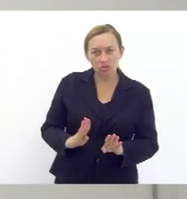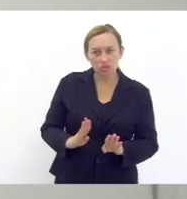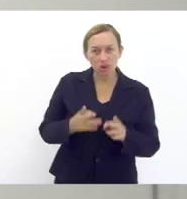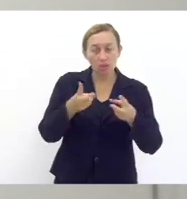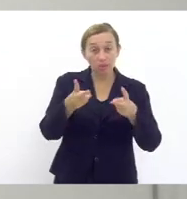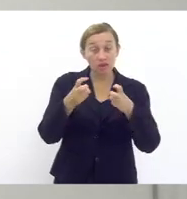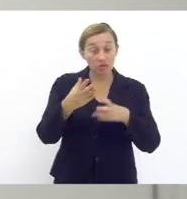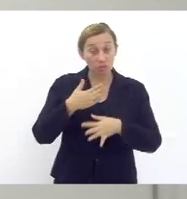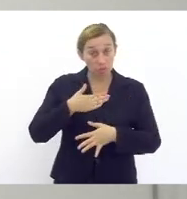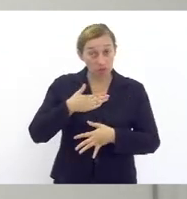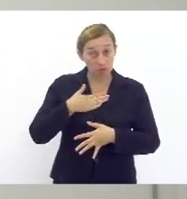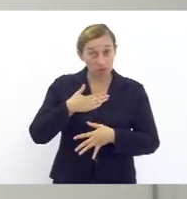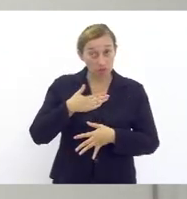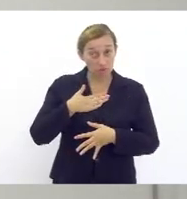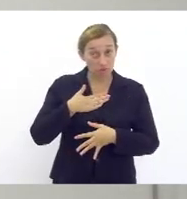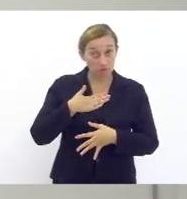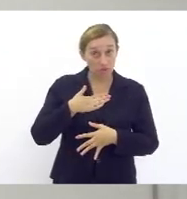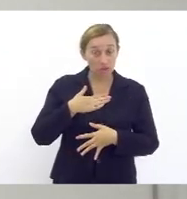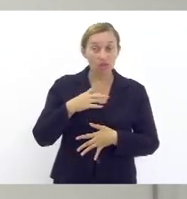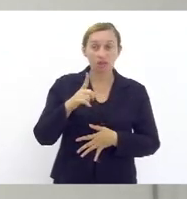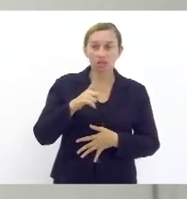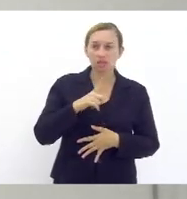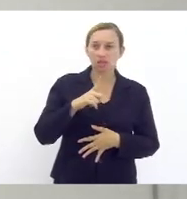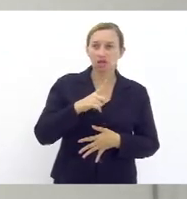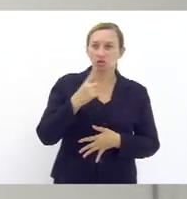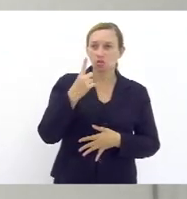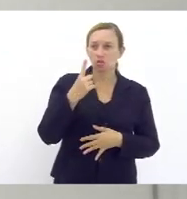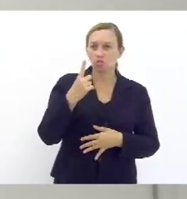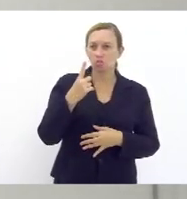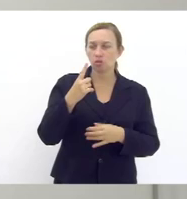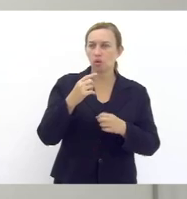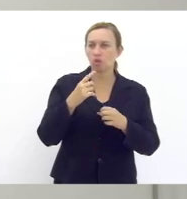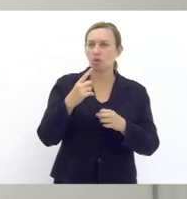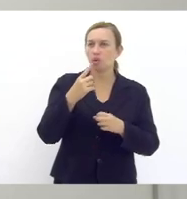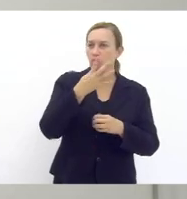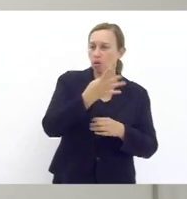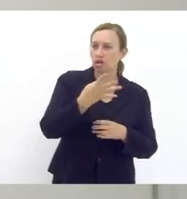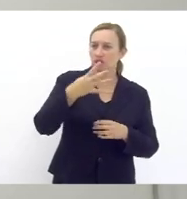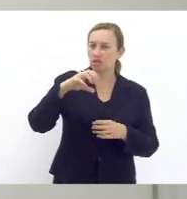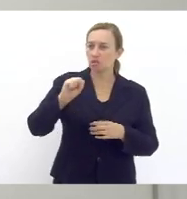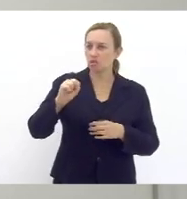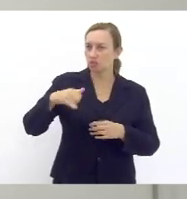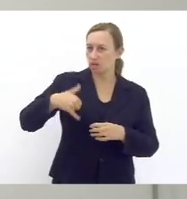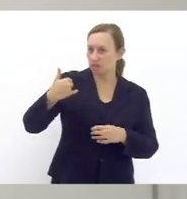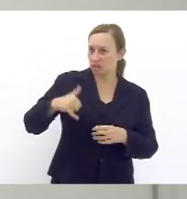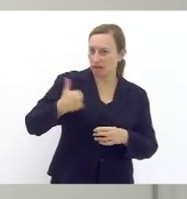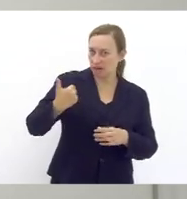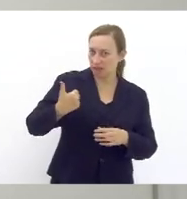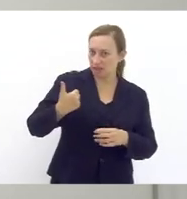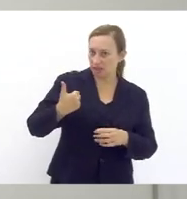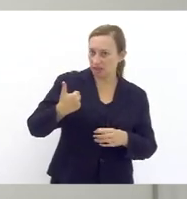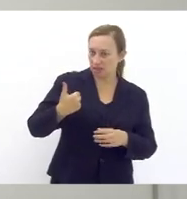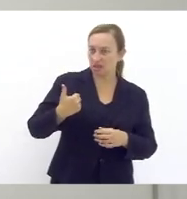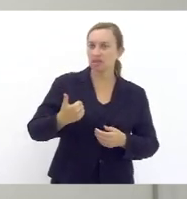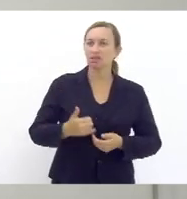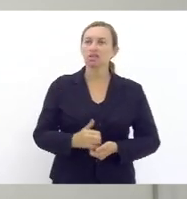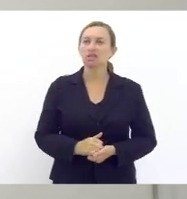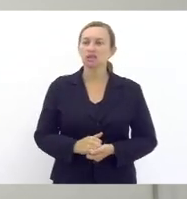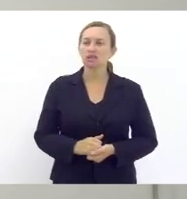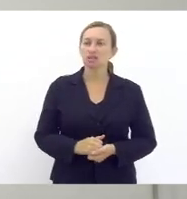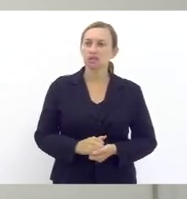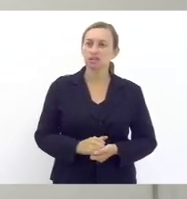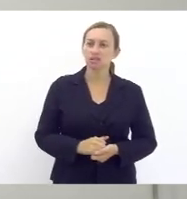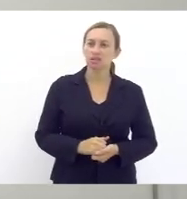uma percepção minha né eu tenho 31 anos de corporação 48 anos de idade a